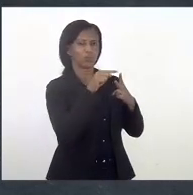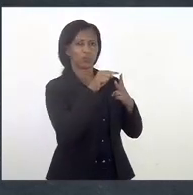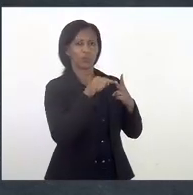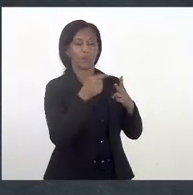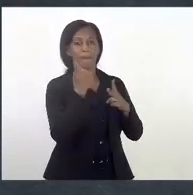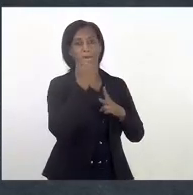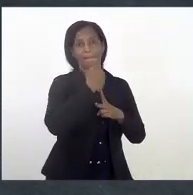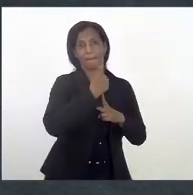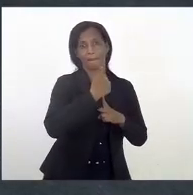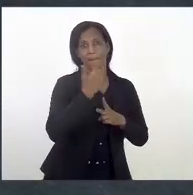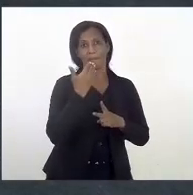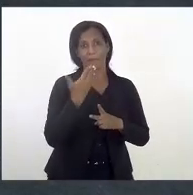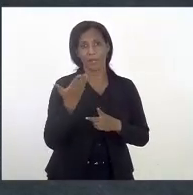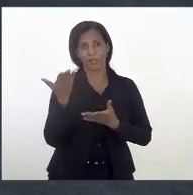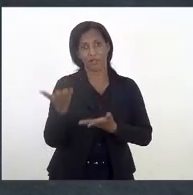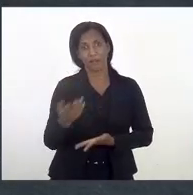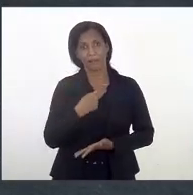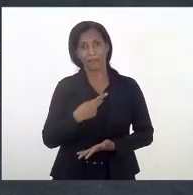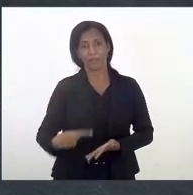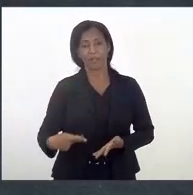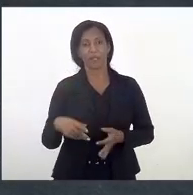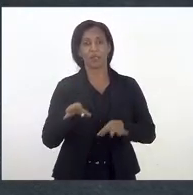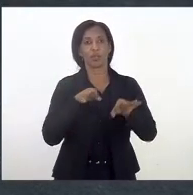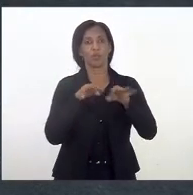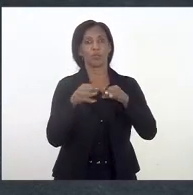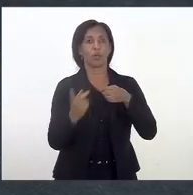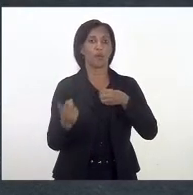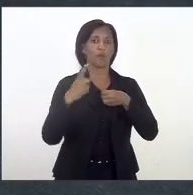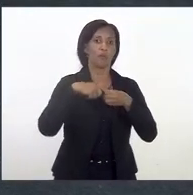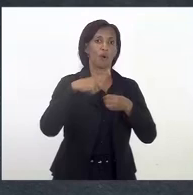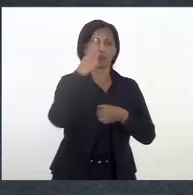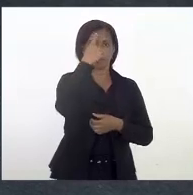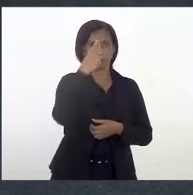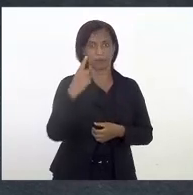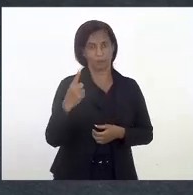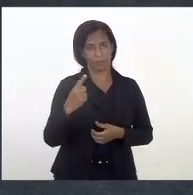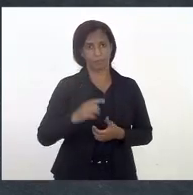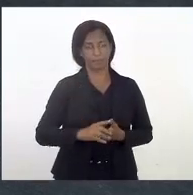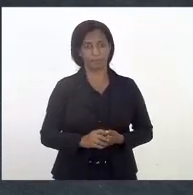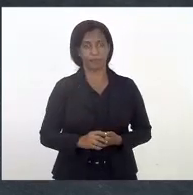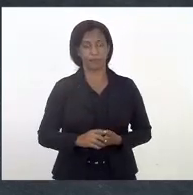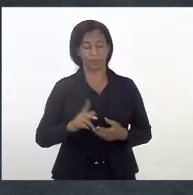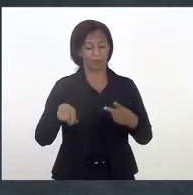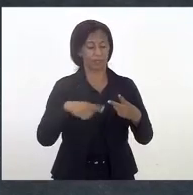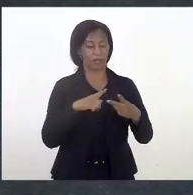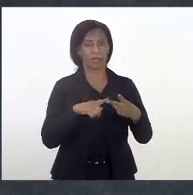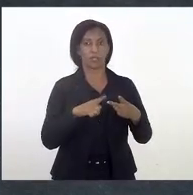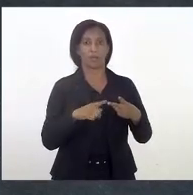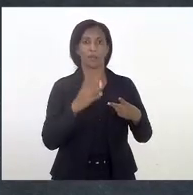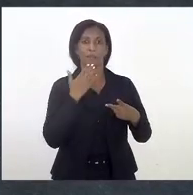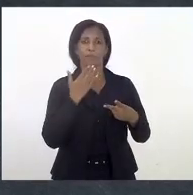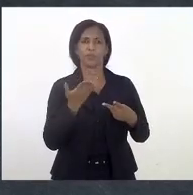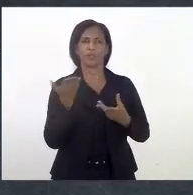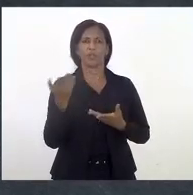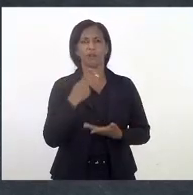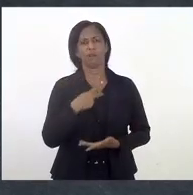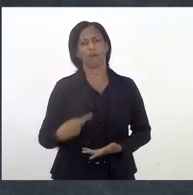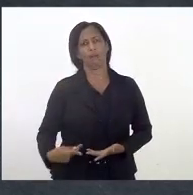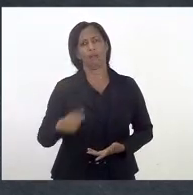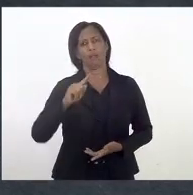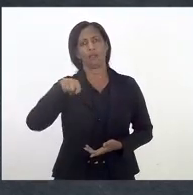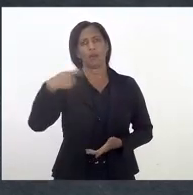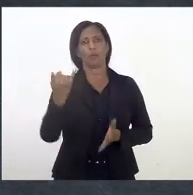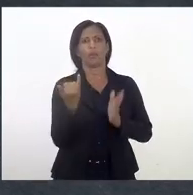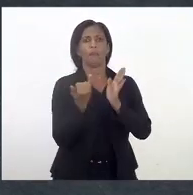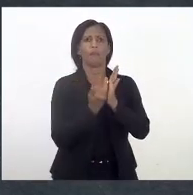a primeira pedir a vossa excelência que o projeto retorna na semana que vem e a segunda pedir que vossa excelência na